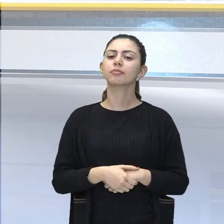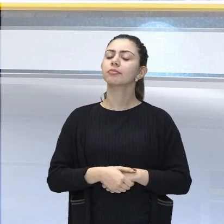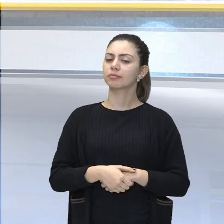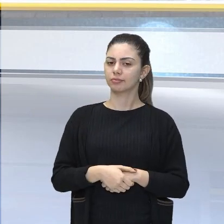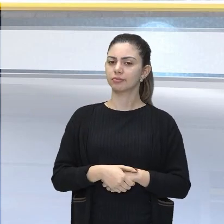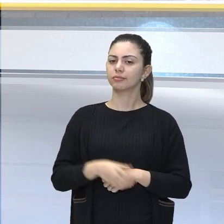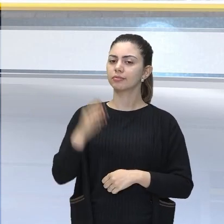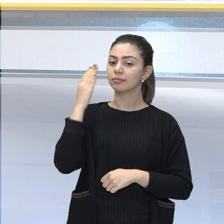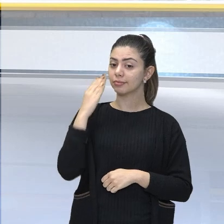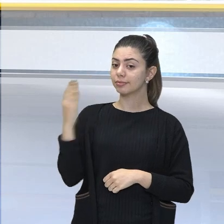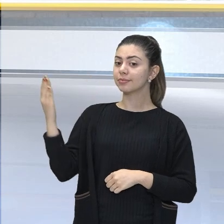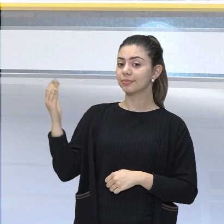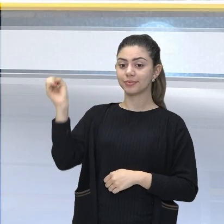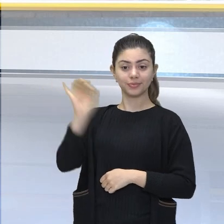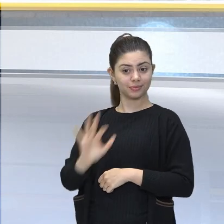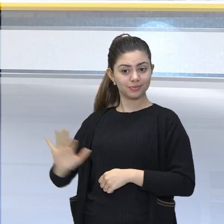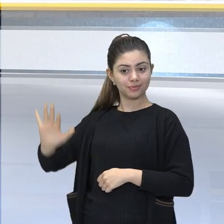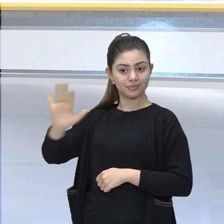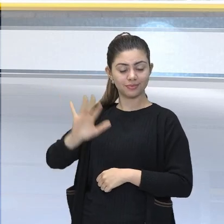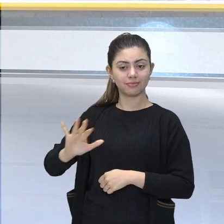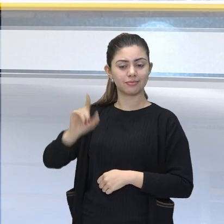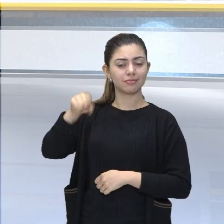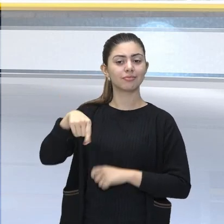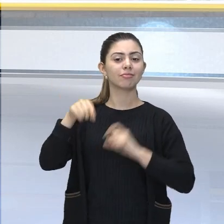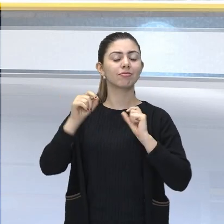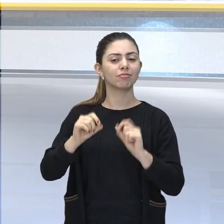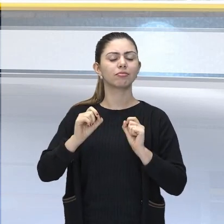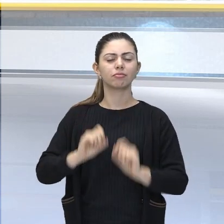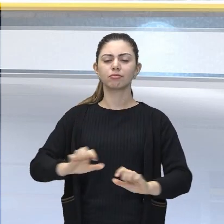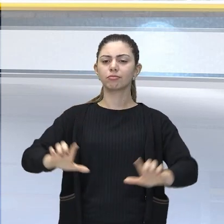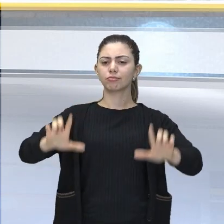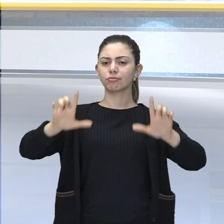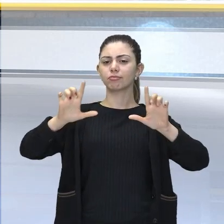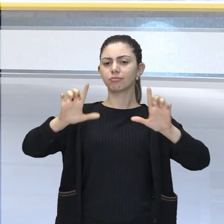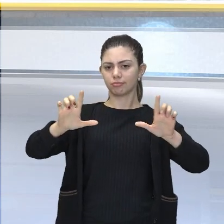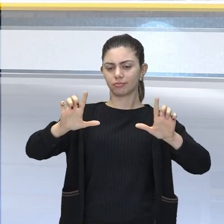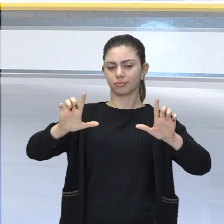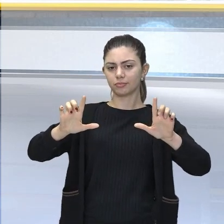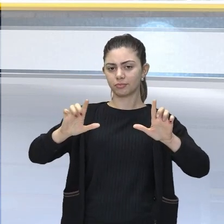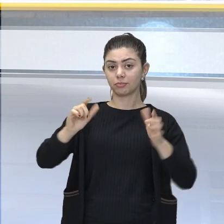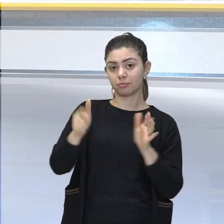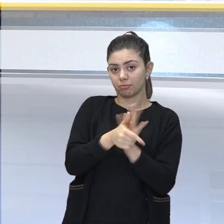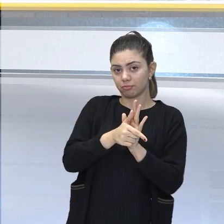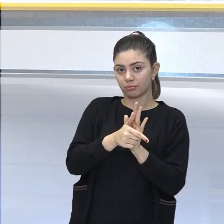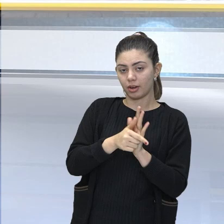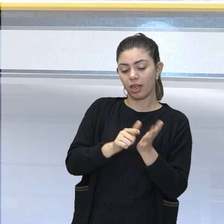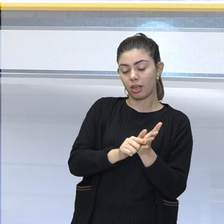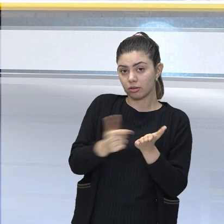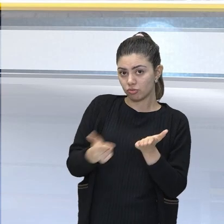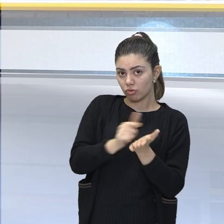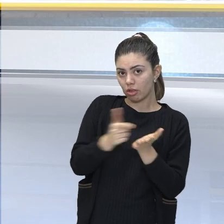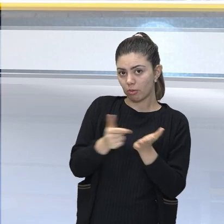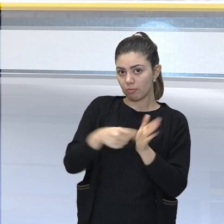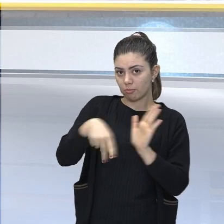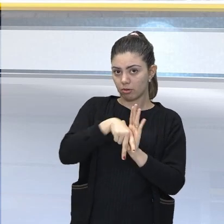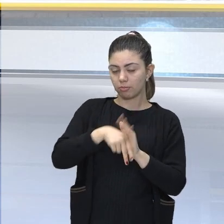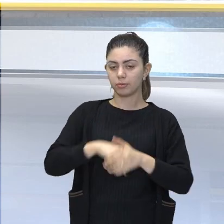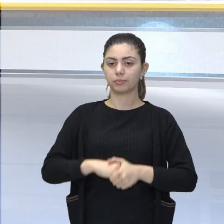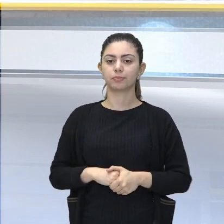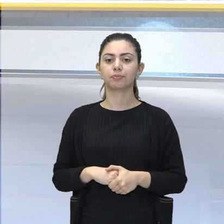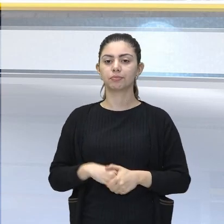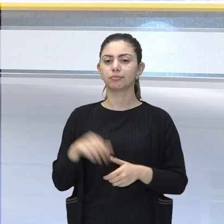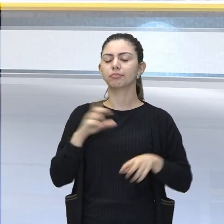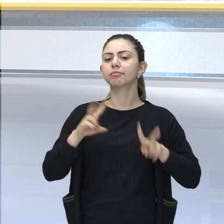a imagem, né, de uma capa, da capa de um jornal, certo? Então, você tem um título lá em